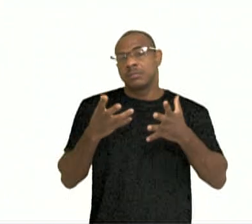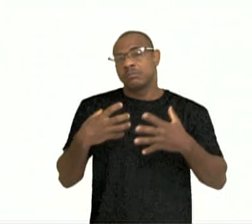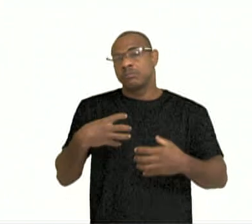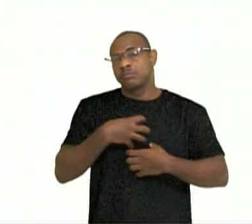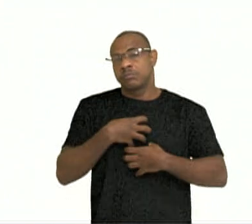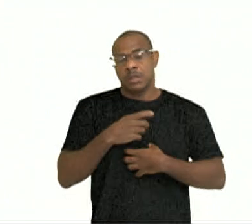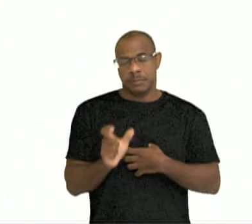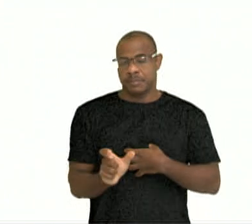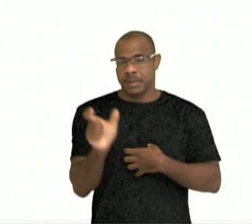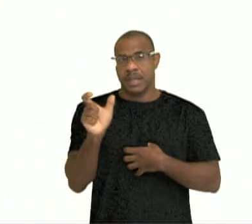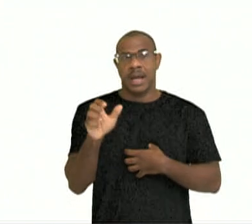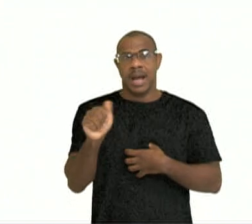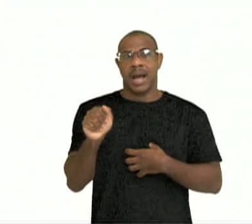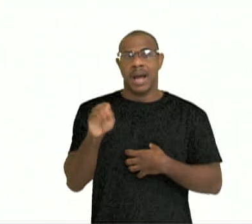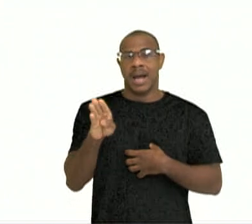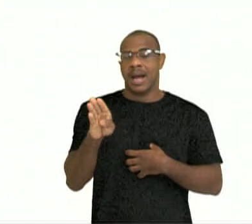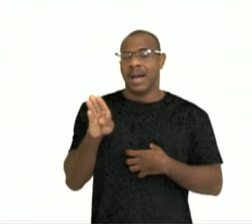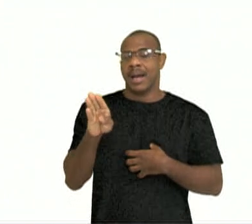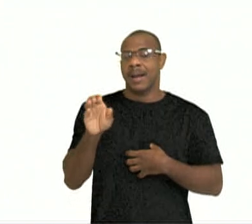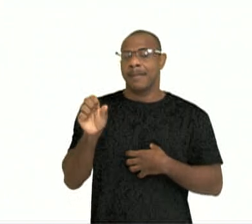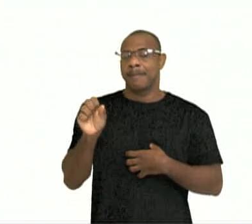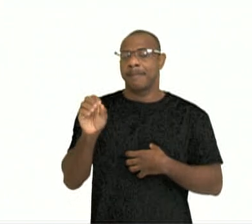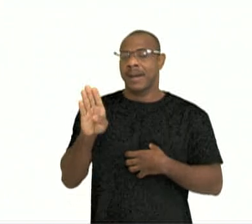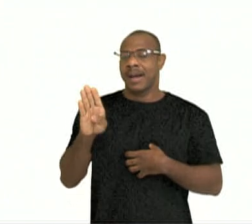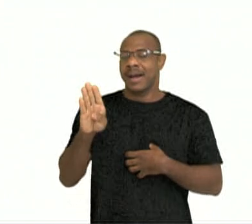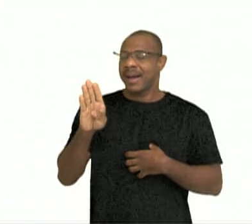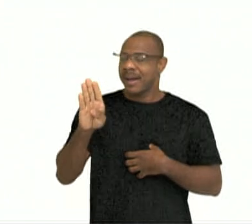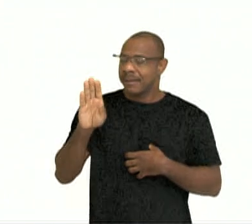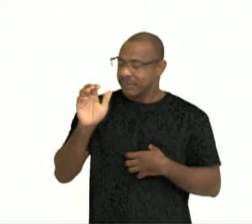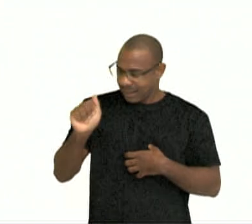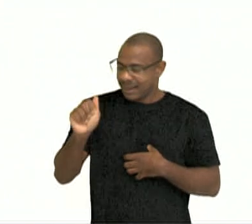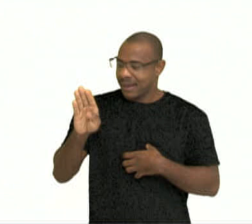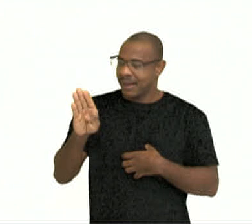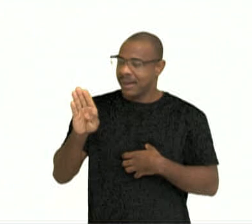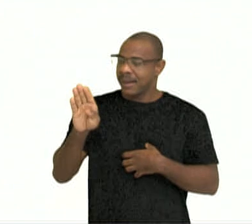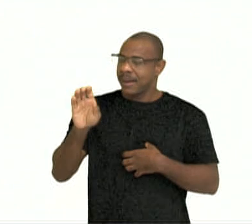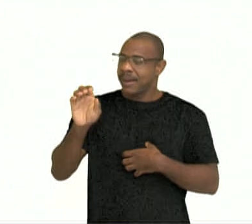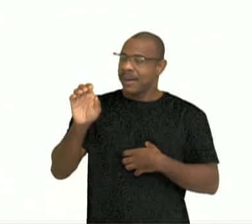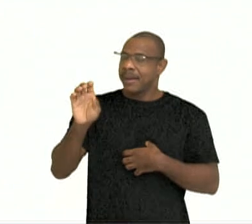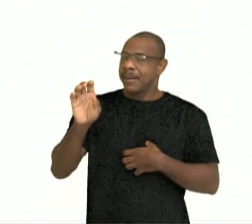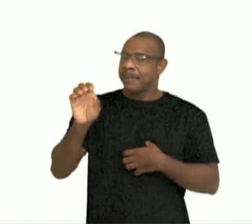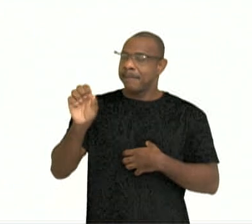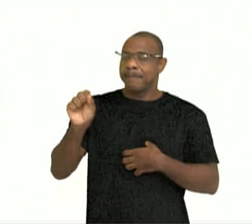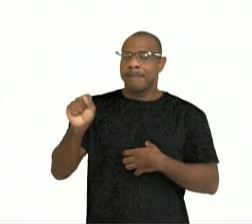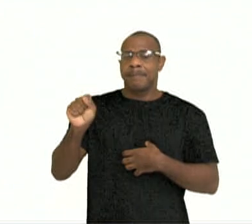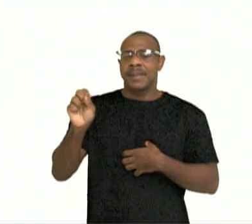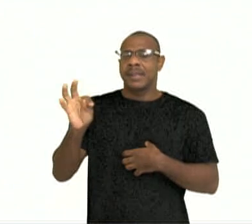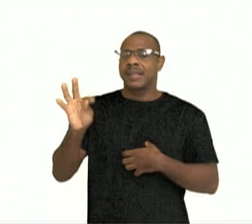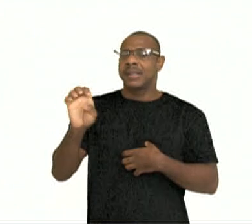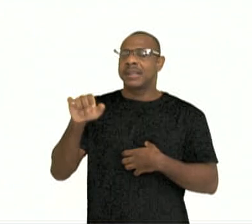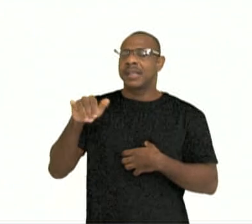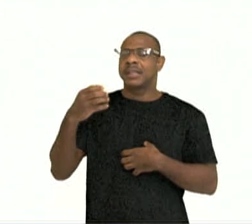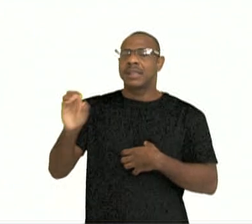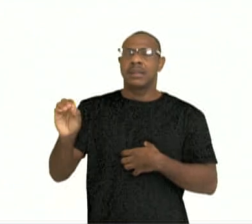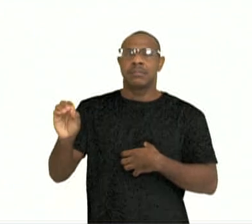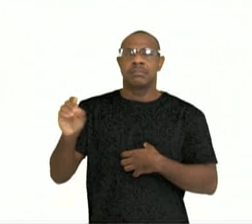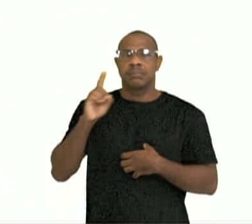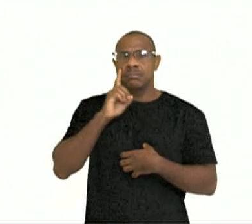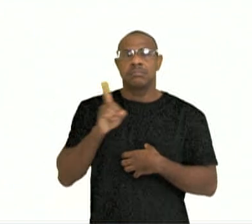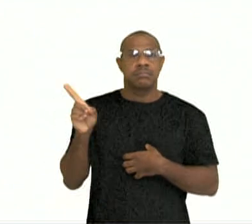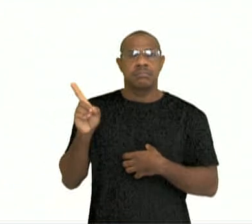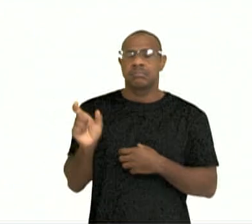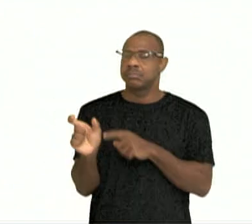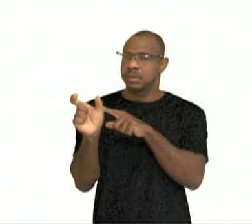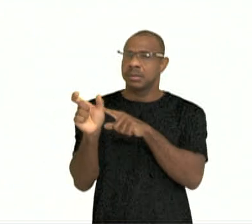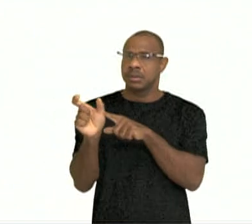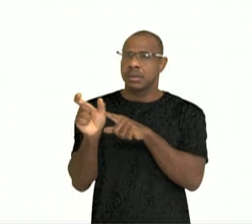palavra abstenção. Você consegue imaginar o motivo de tal acontecimento?